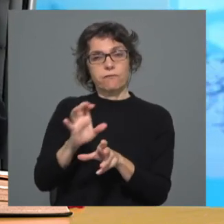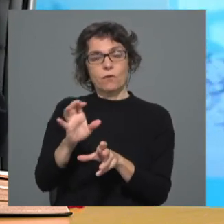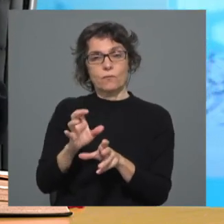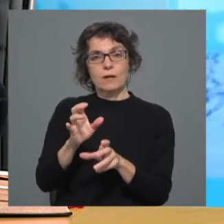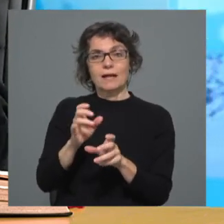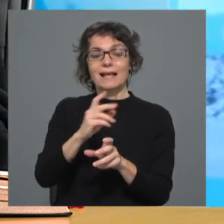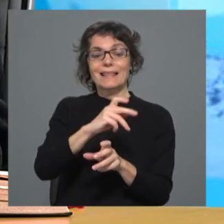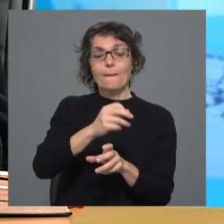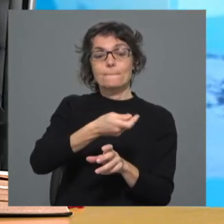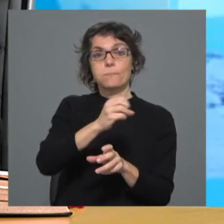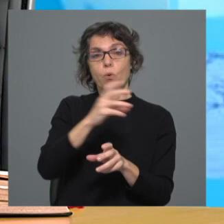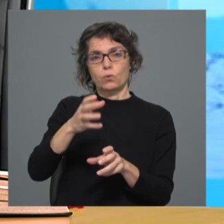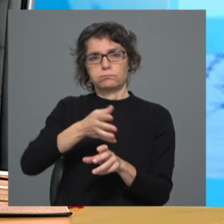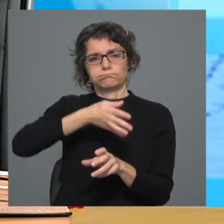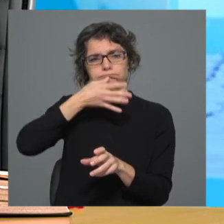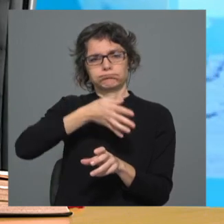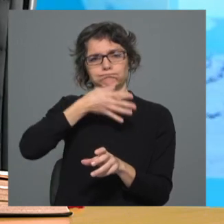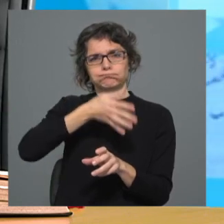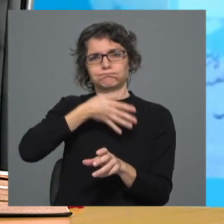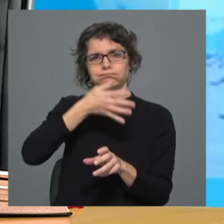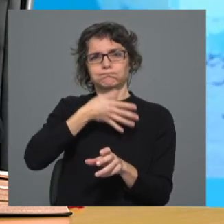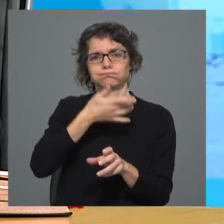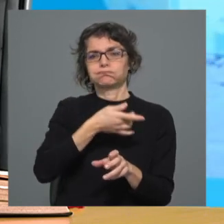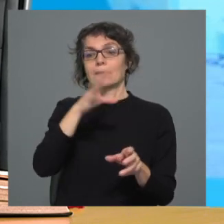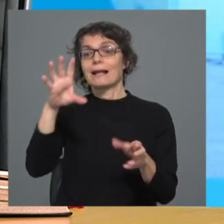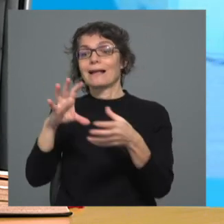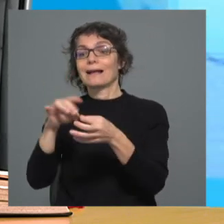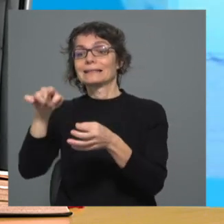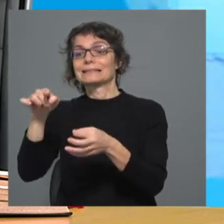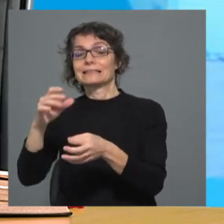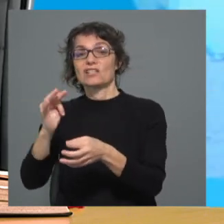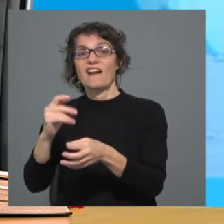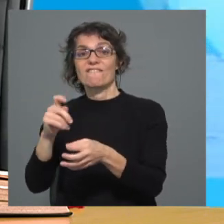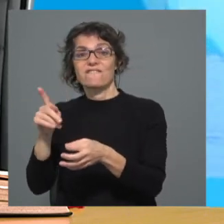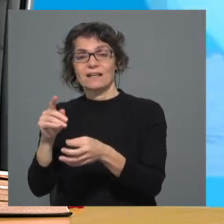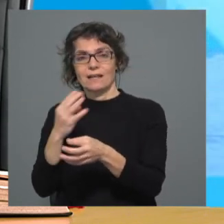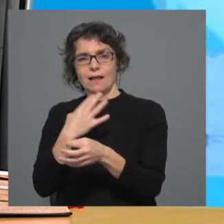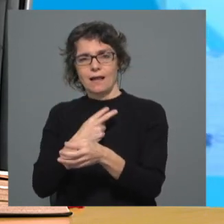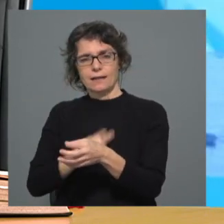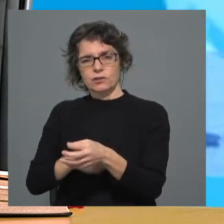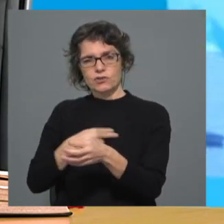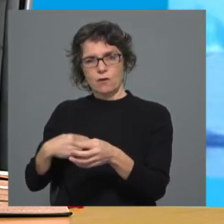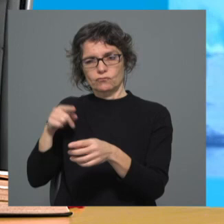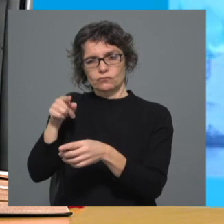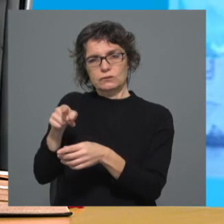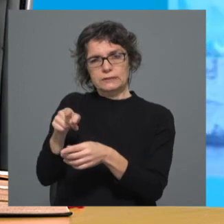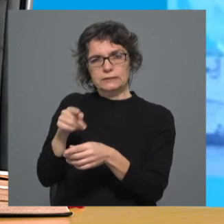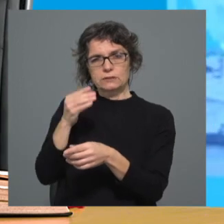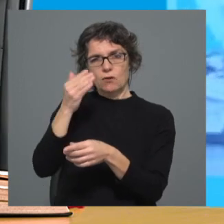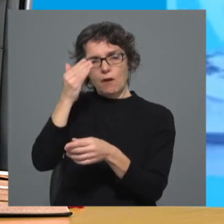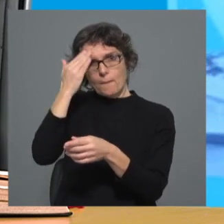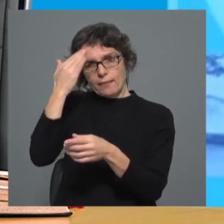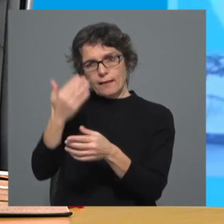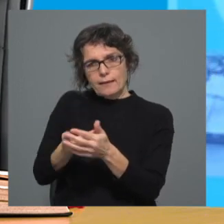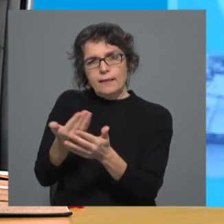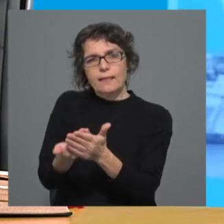e provavelmente o querer ligar a fé cristã a uma espécie de teoria, uma espécie de mentalidade, uma espécie